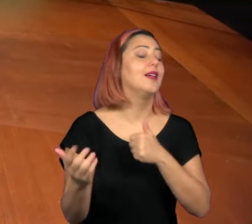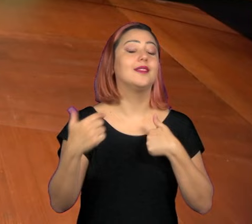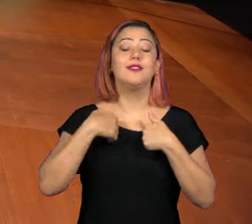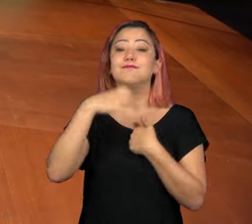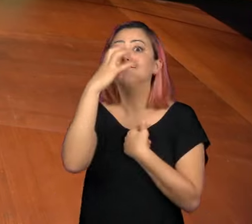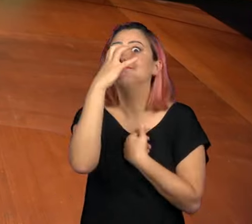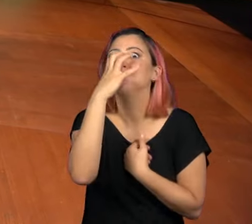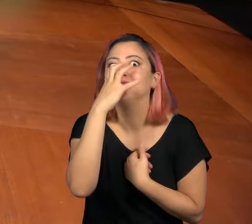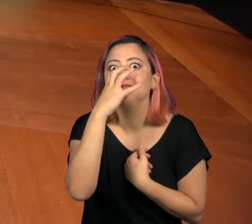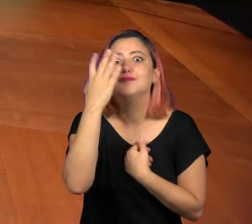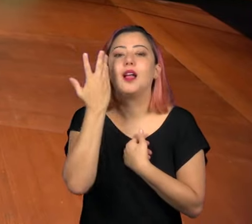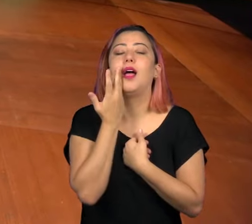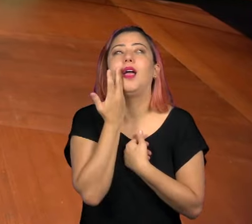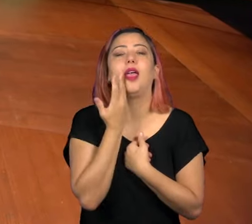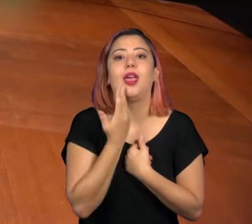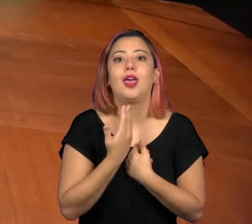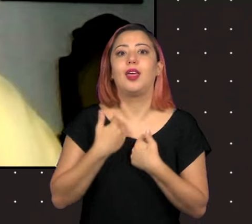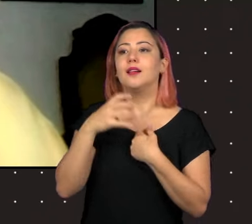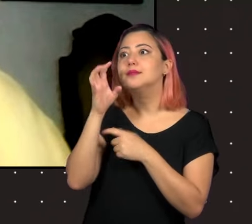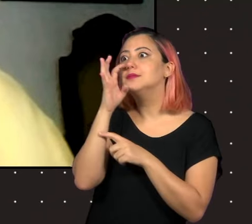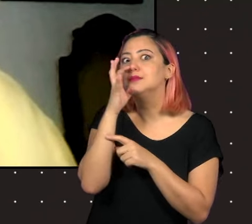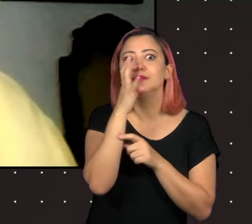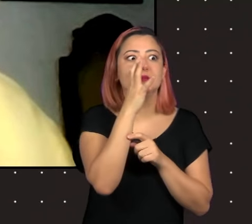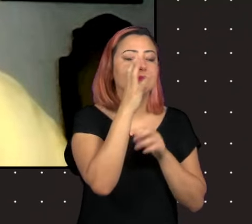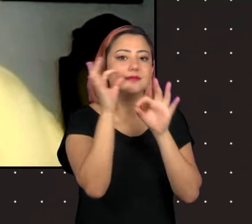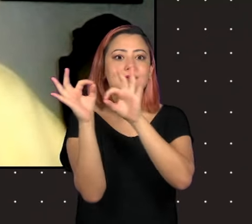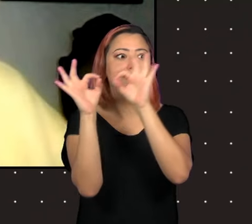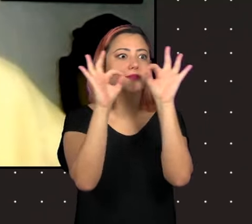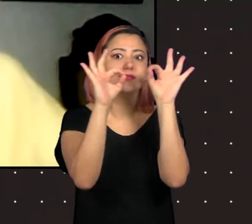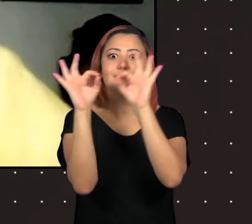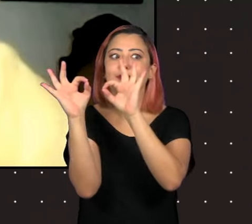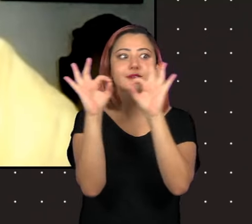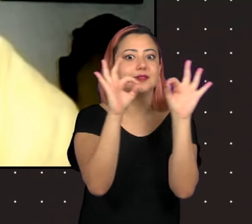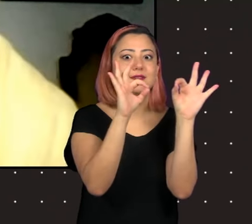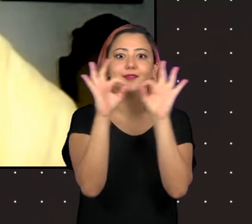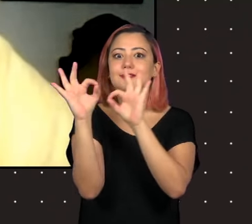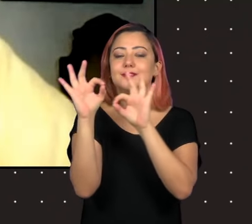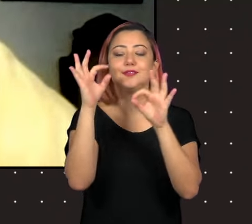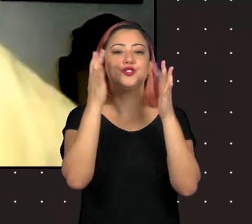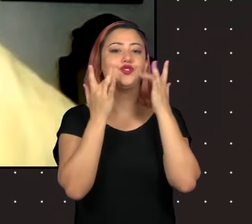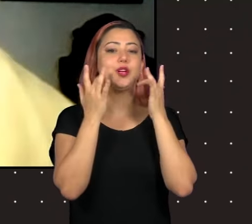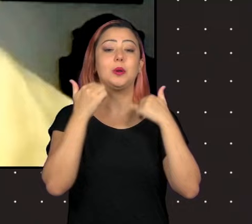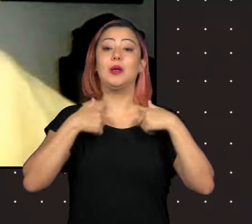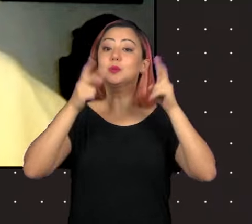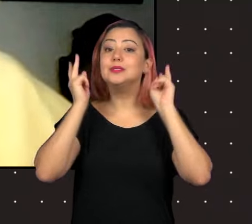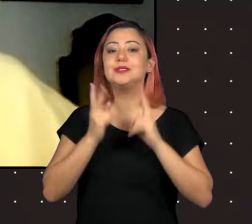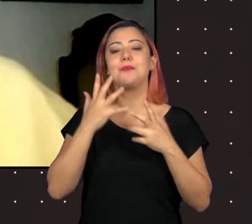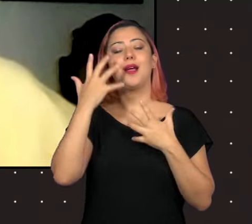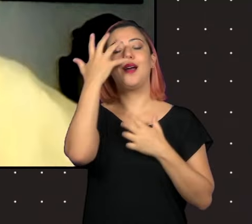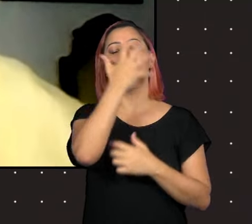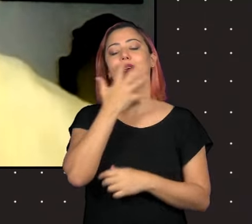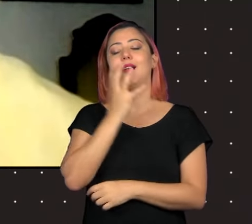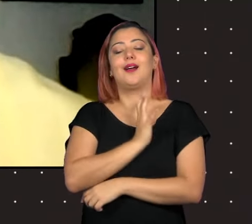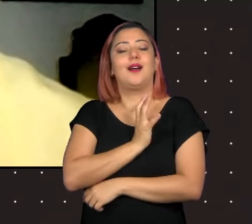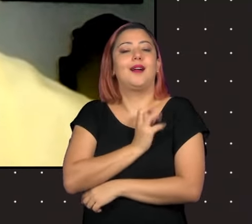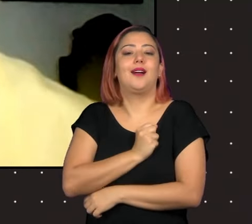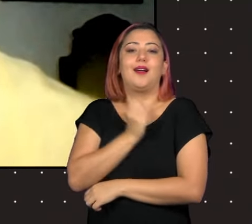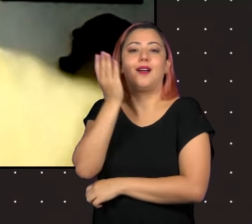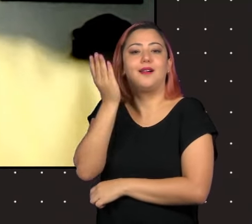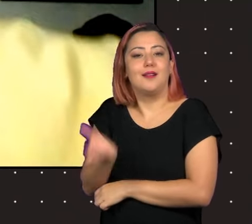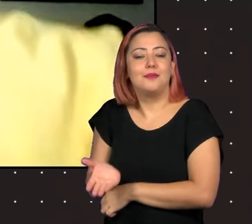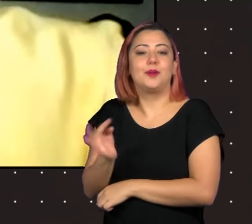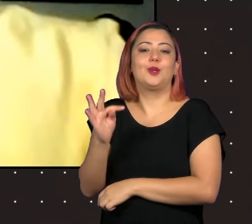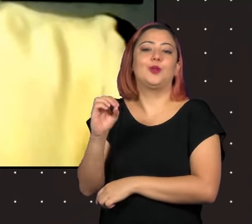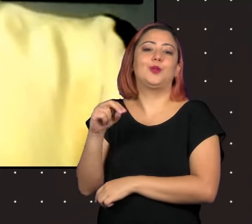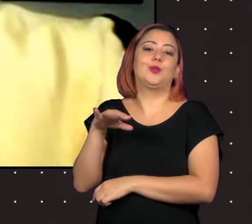deslumbramento ver uma mulher daquela em cena. Entende? Eu sempre fui encantado com a Tônia Carreiro. Estou achando